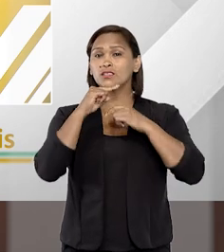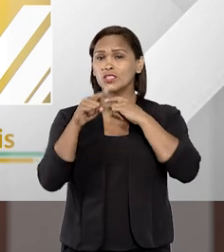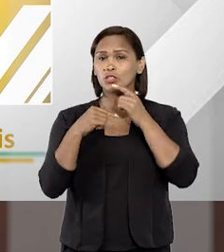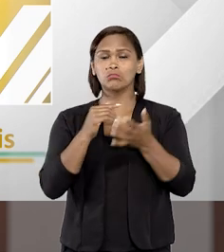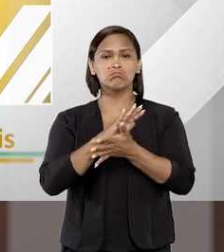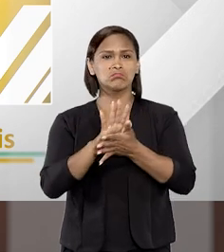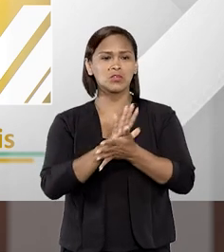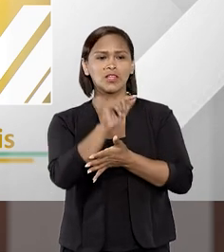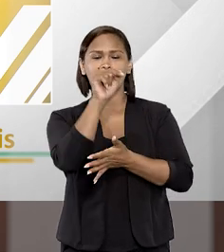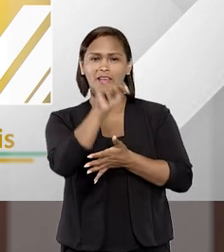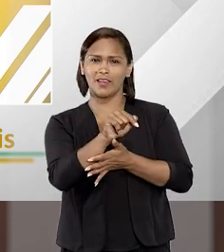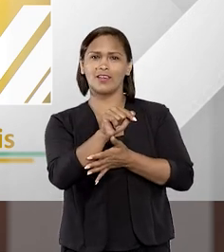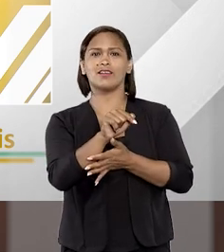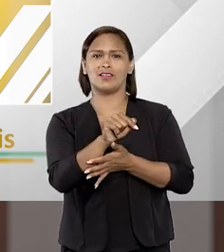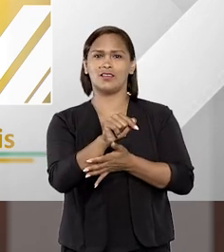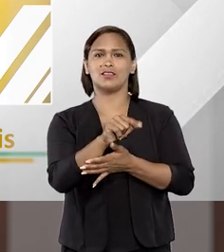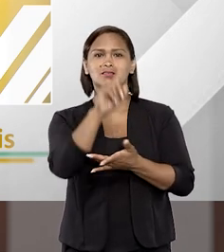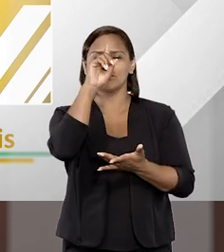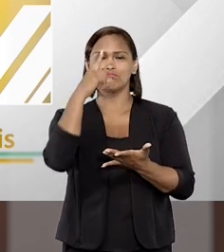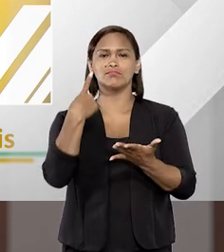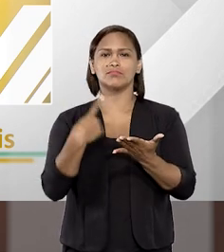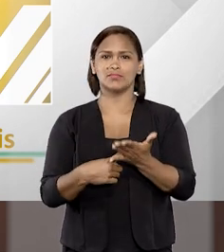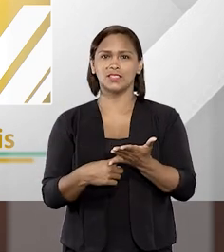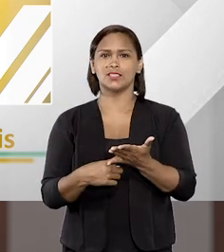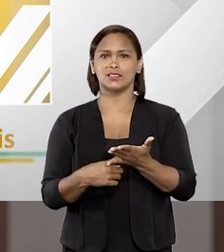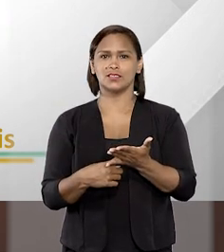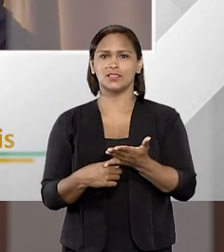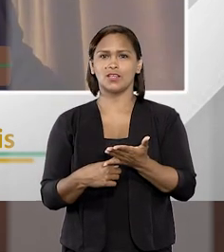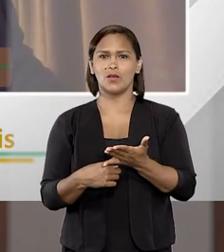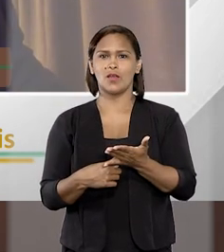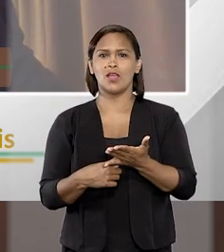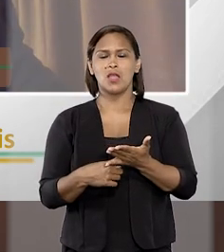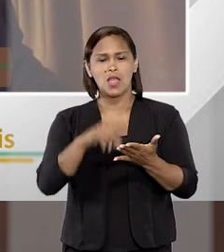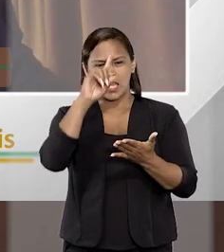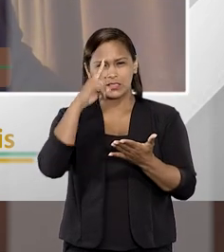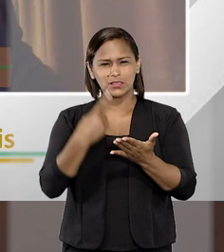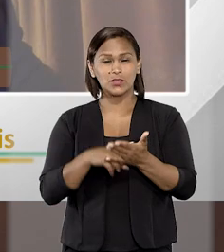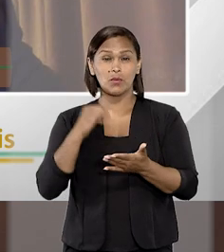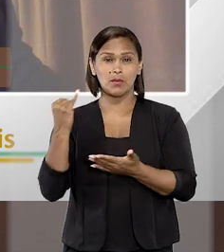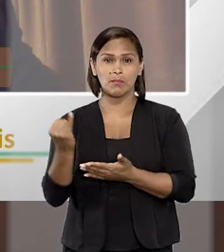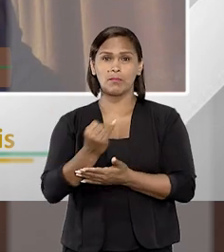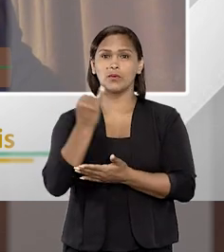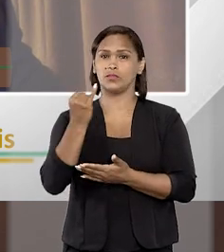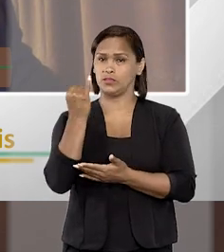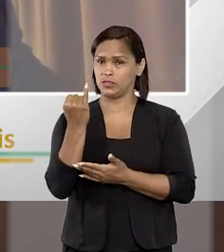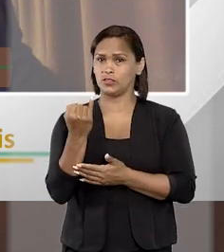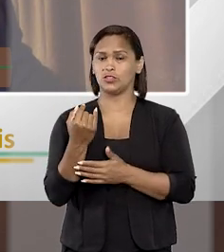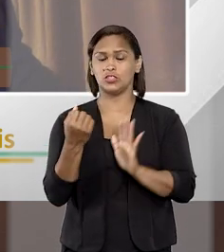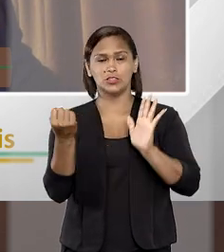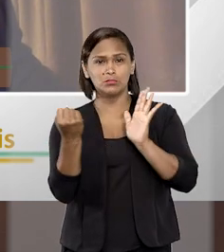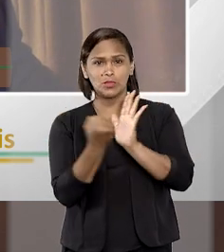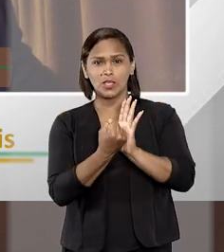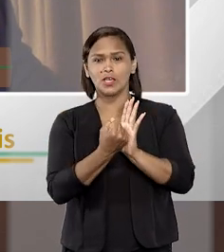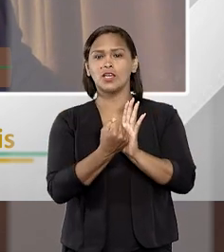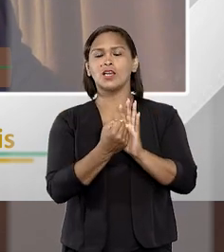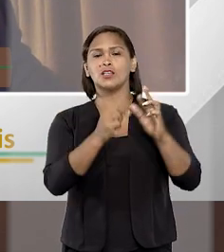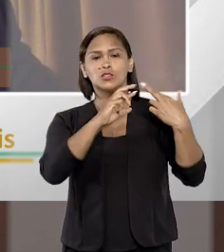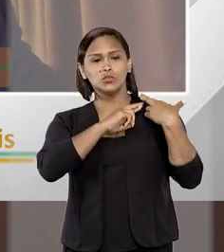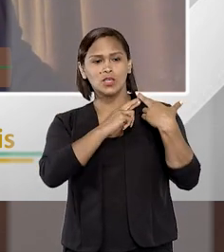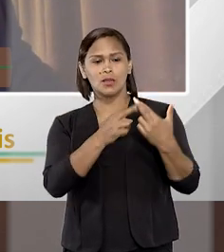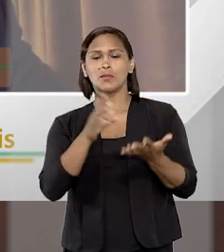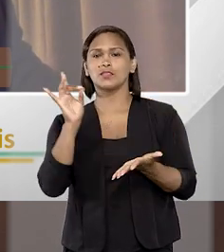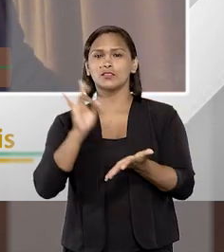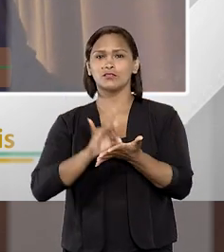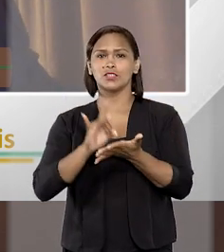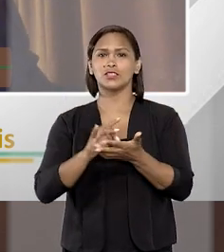alguma essa decisão uma decisão para que isso representa